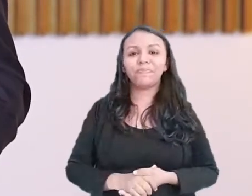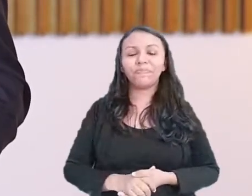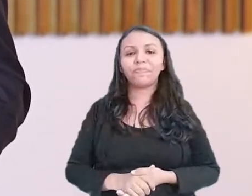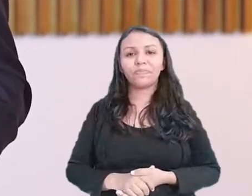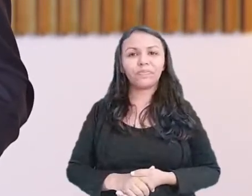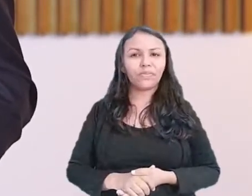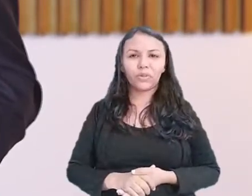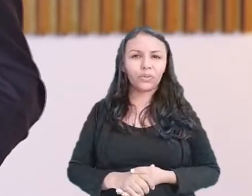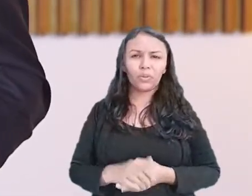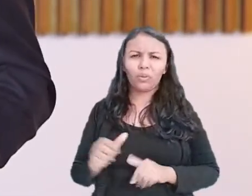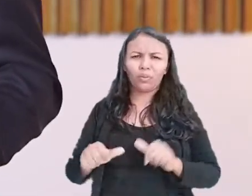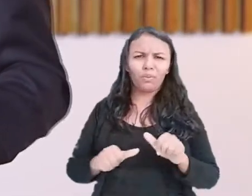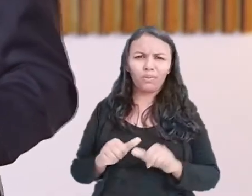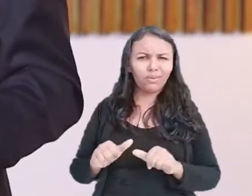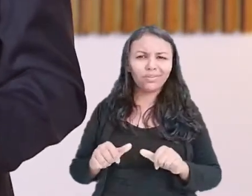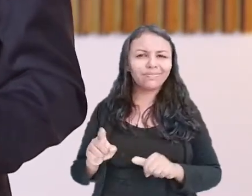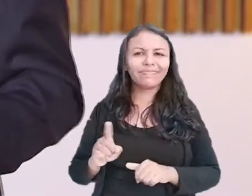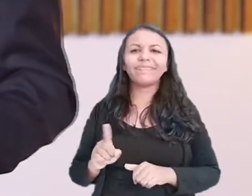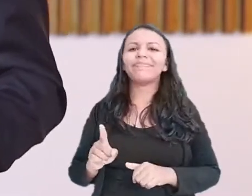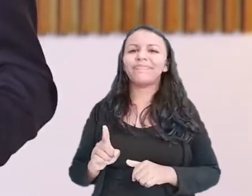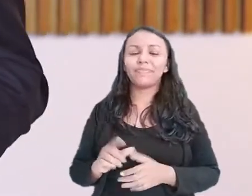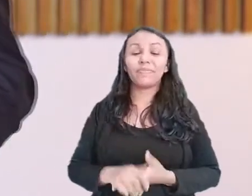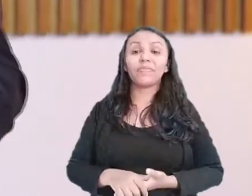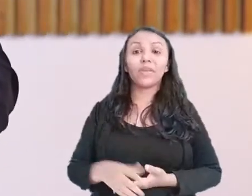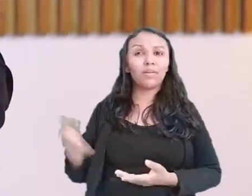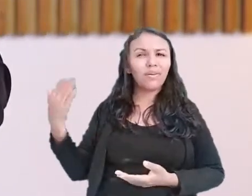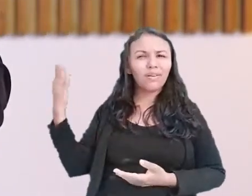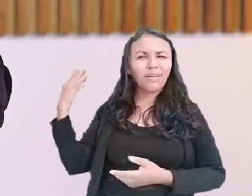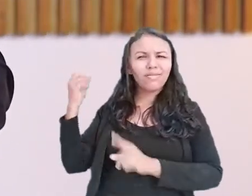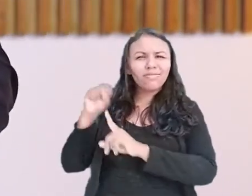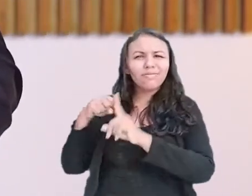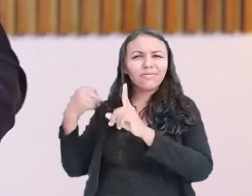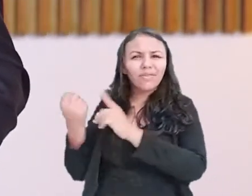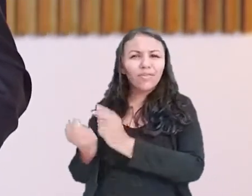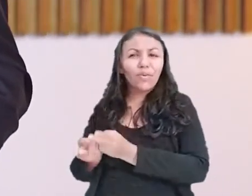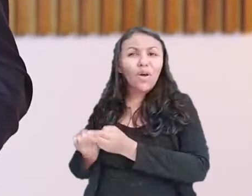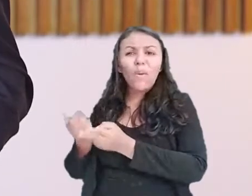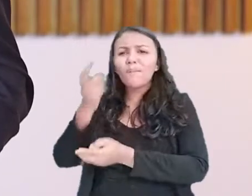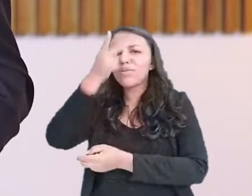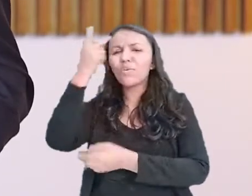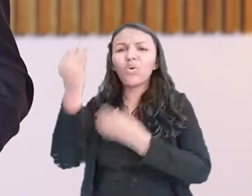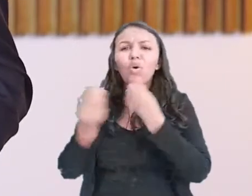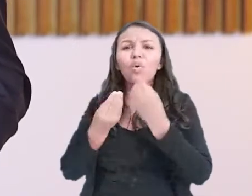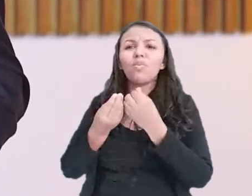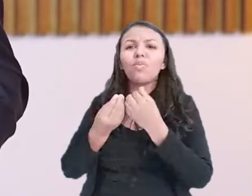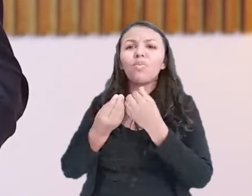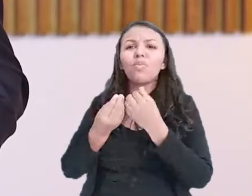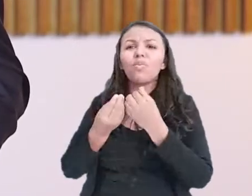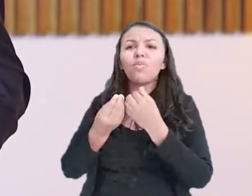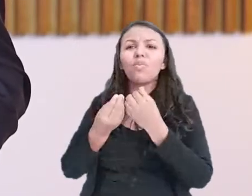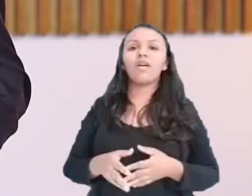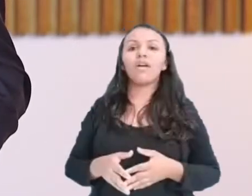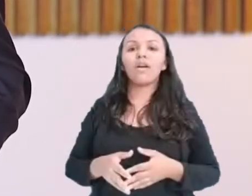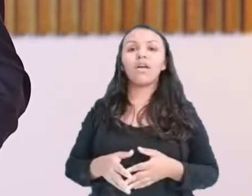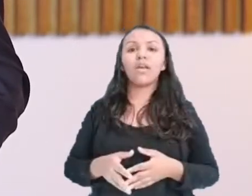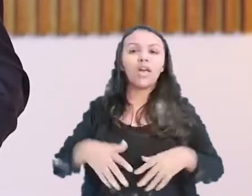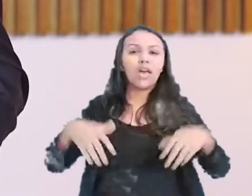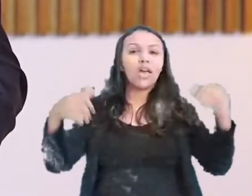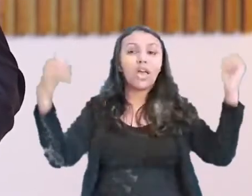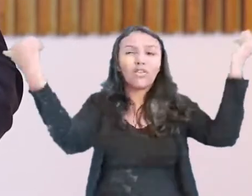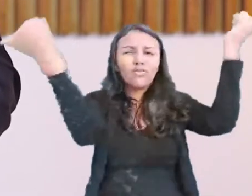coisa. Naquela geração, as pessoas estavam adorando mais a criatura do que o